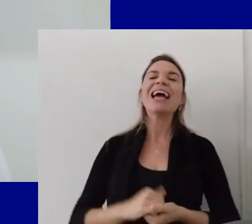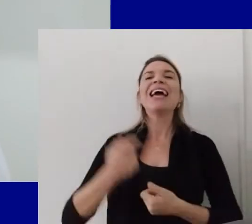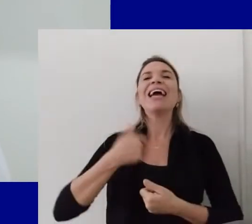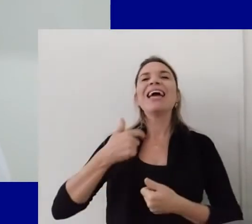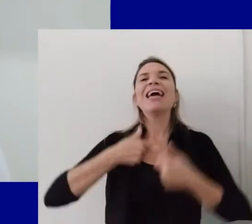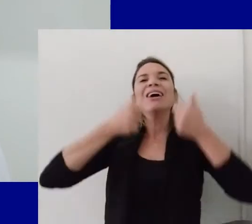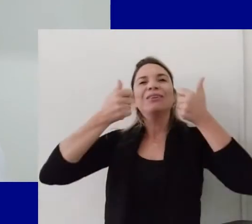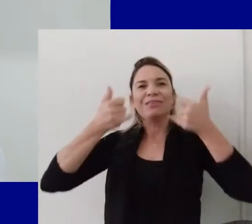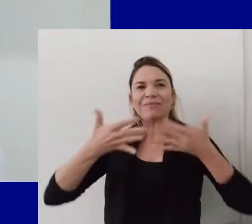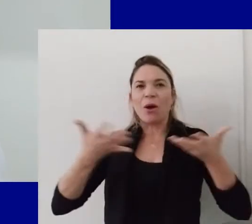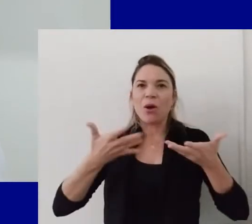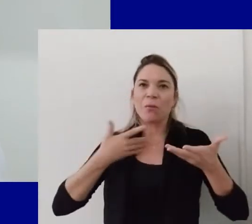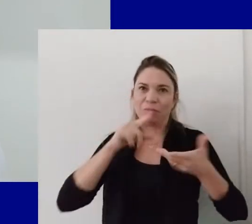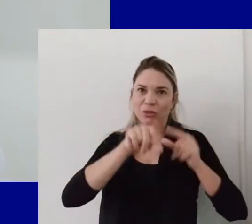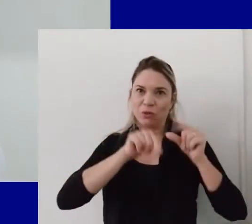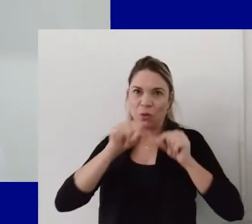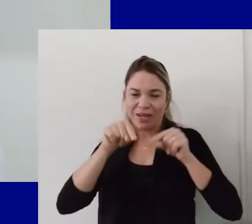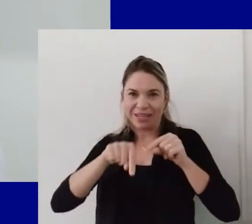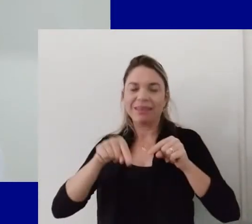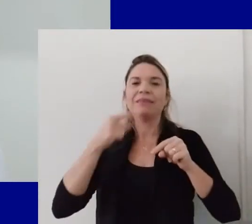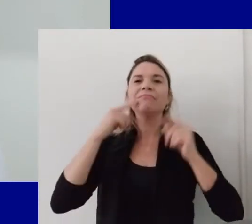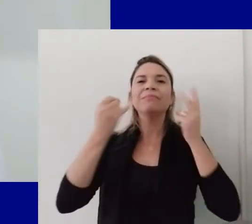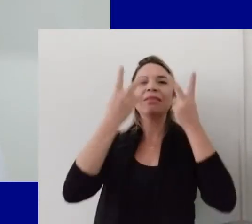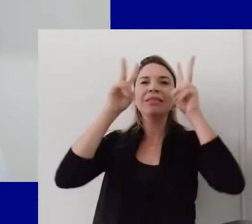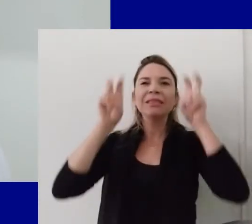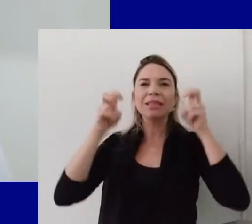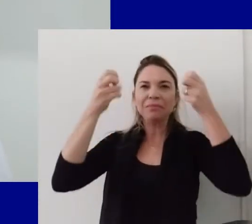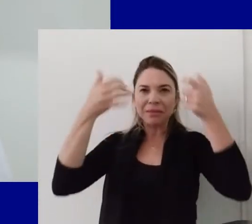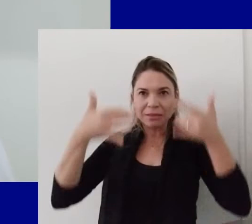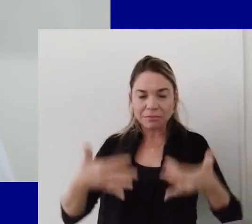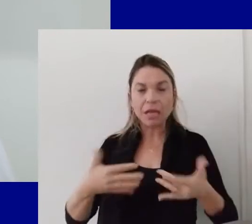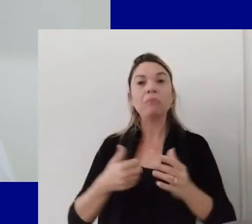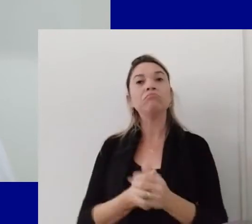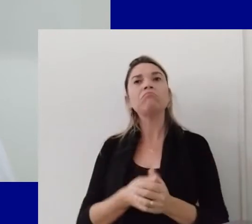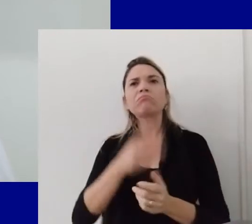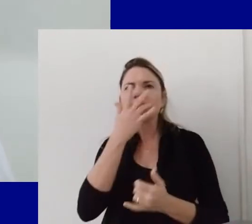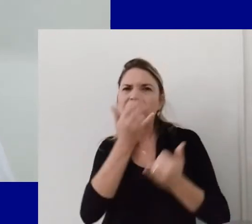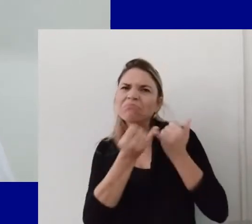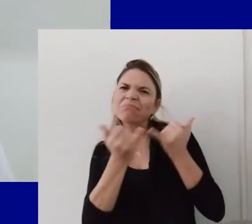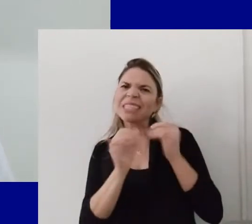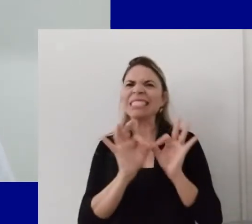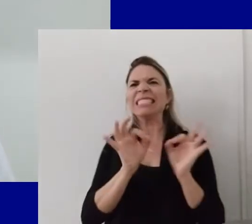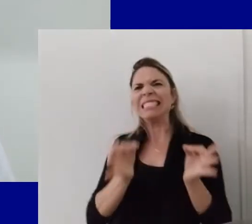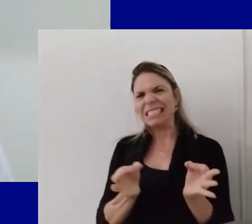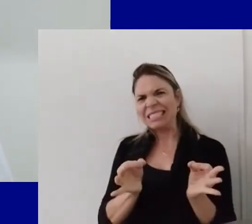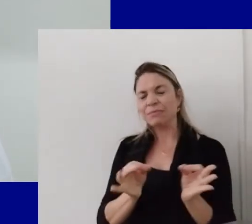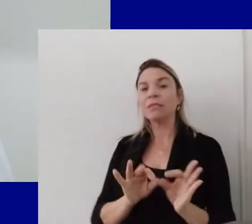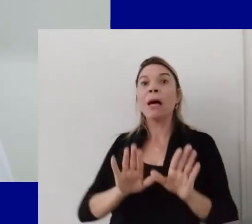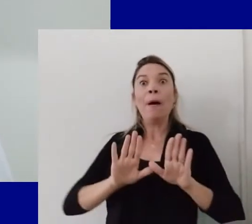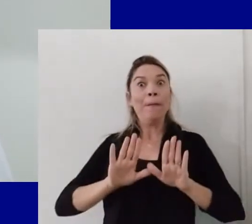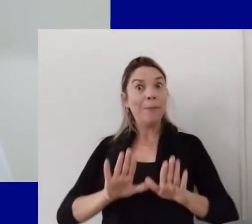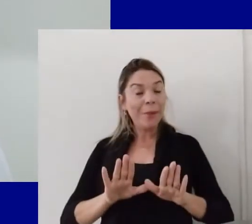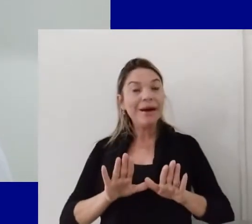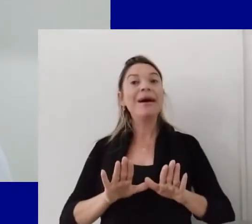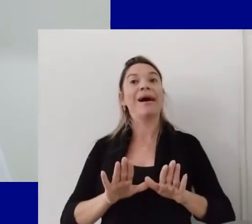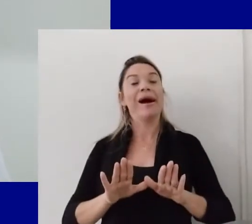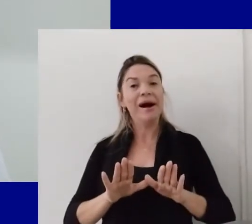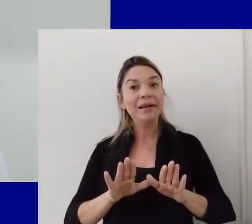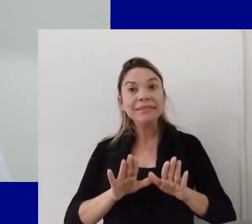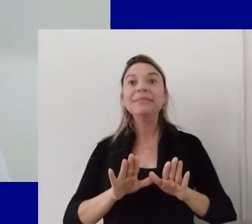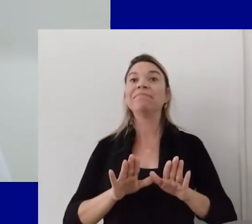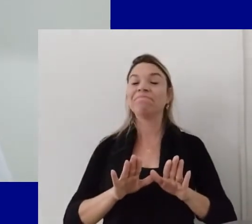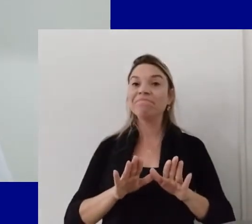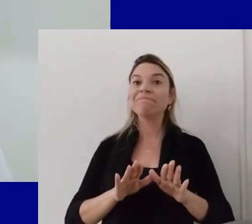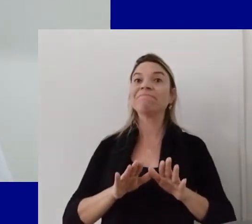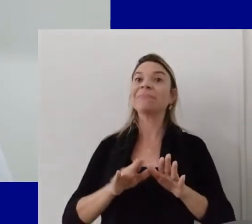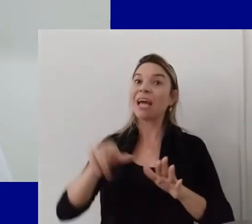são aparentemente simples, mas que interferem no desenvolvimento, principalmente de quem está começando